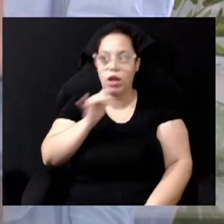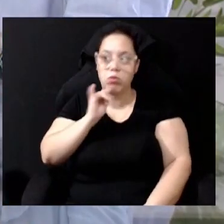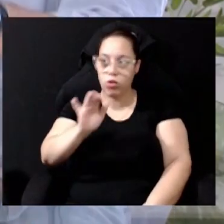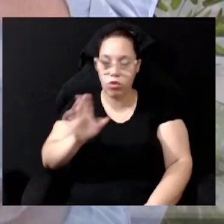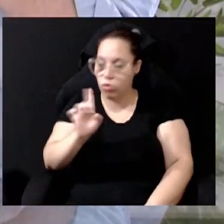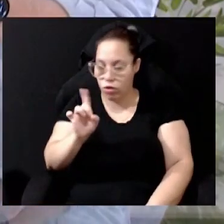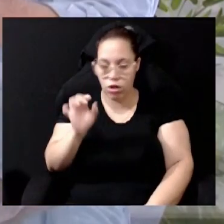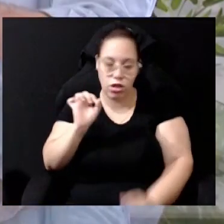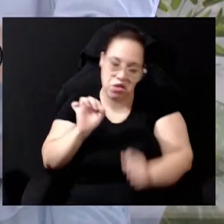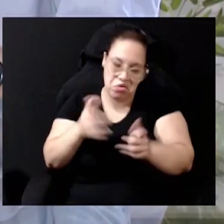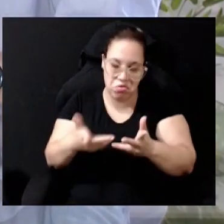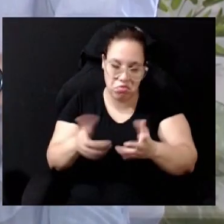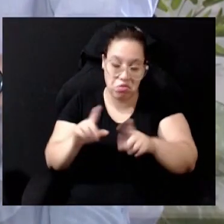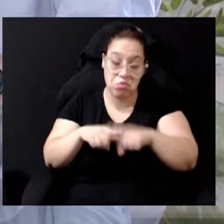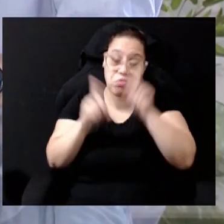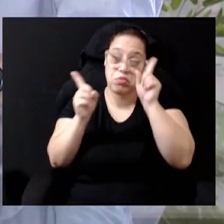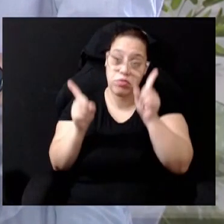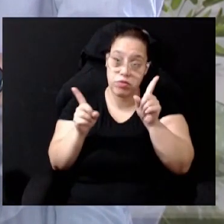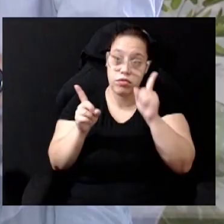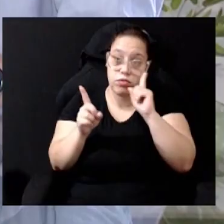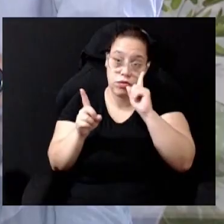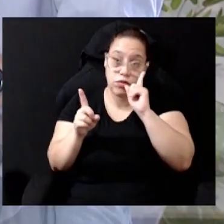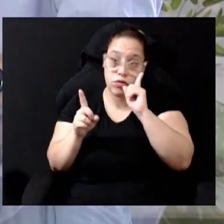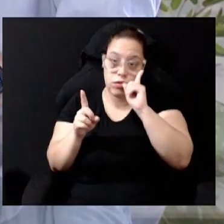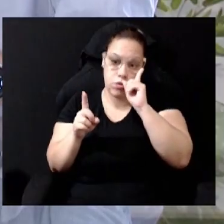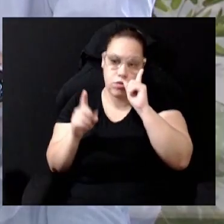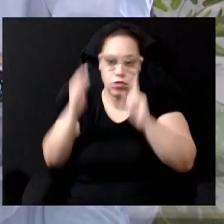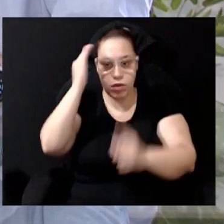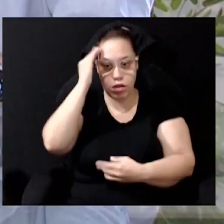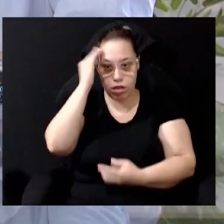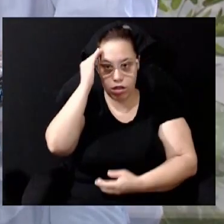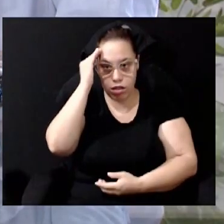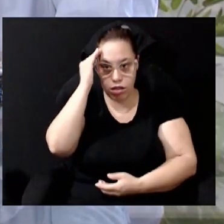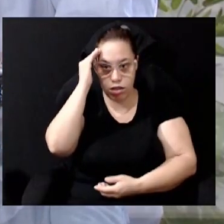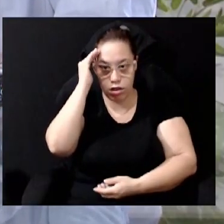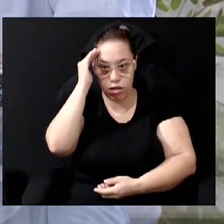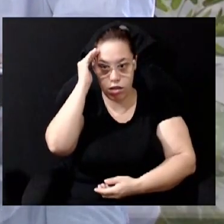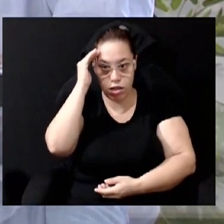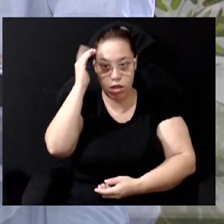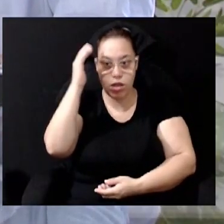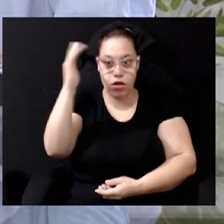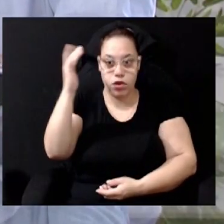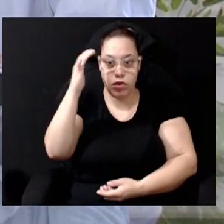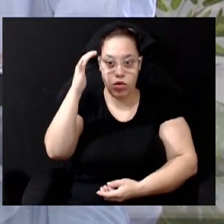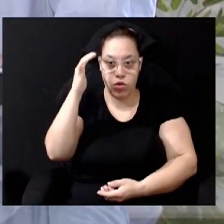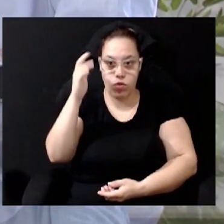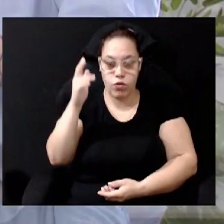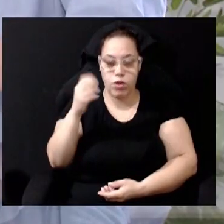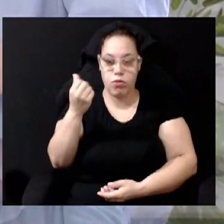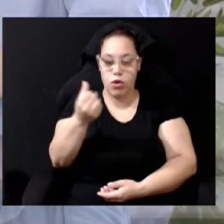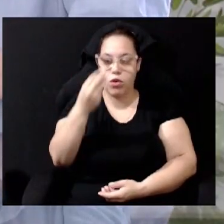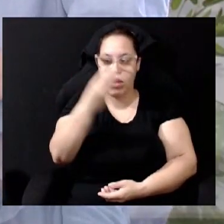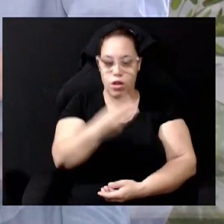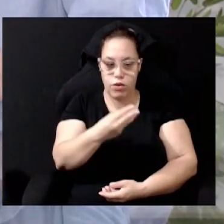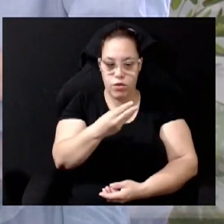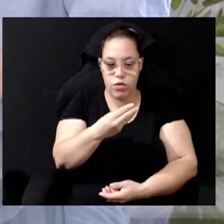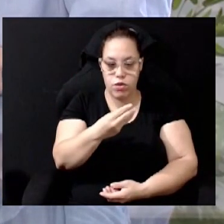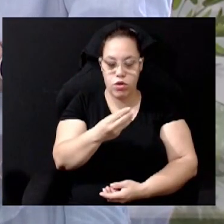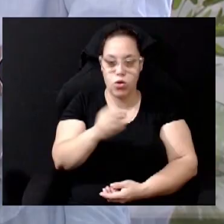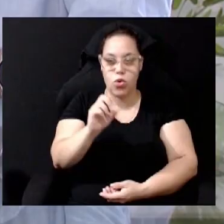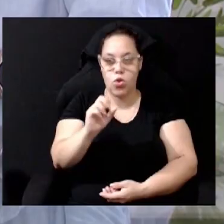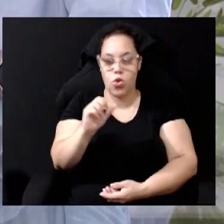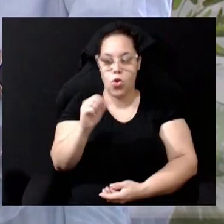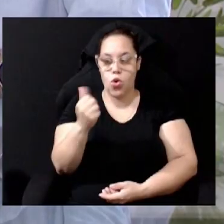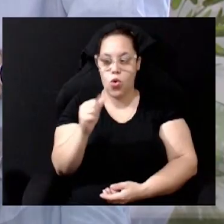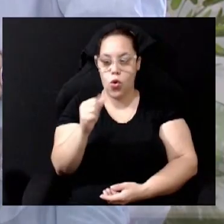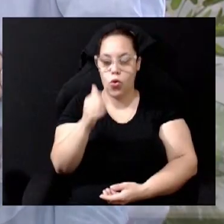funciona, mas né, para as pessoas poderem entender. A ideia é, caramba, o meu 13º então vai ser 11 dozeavos